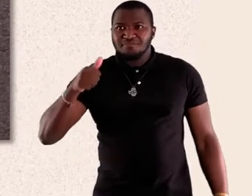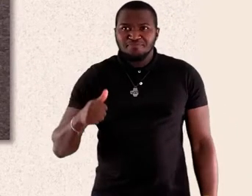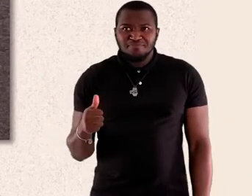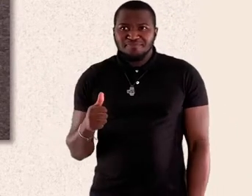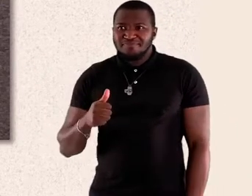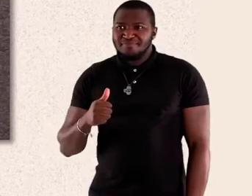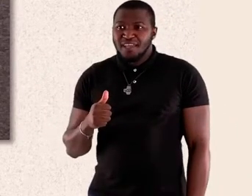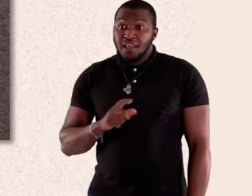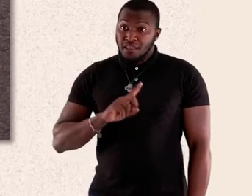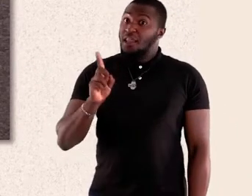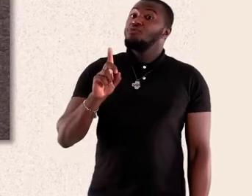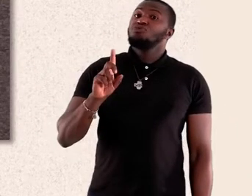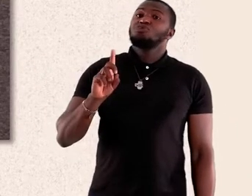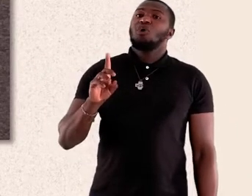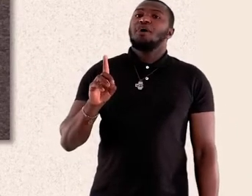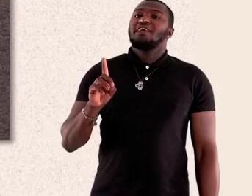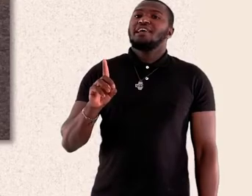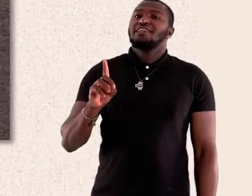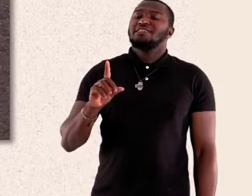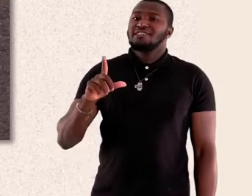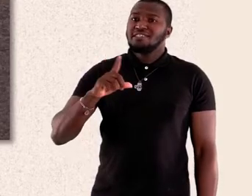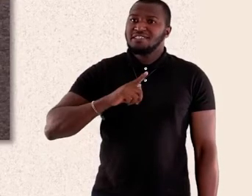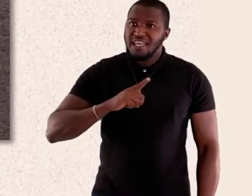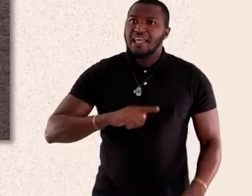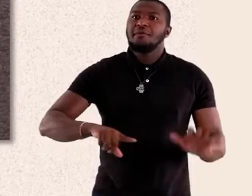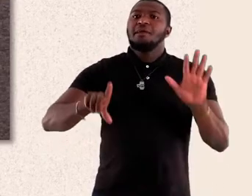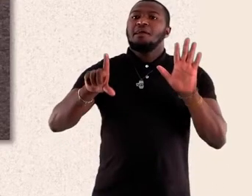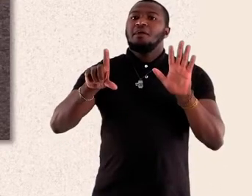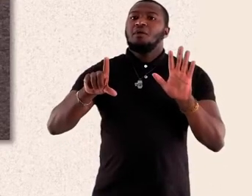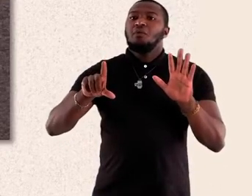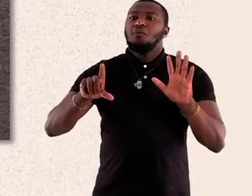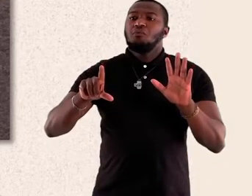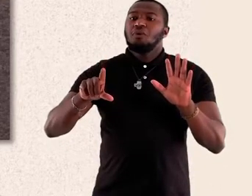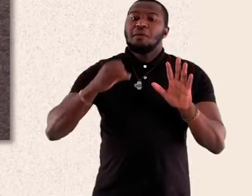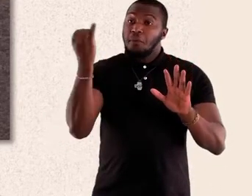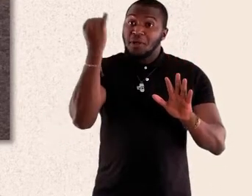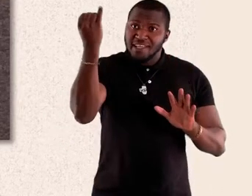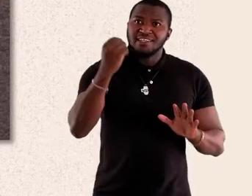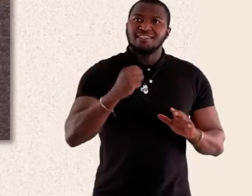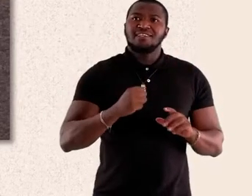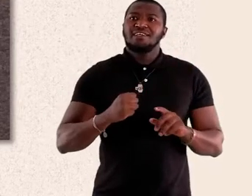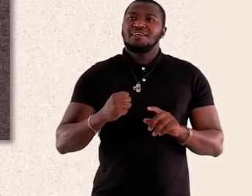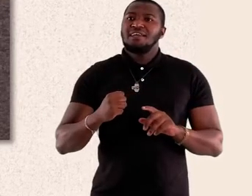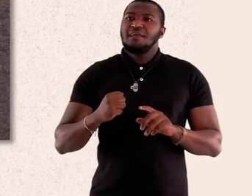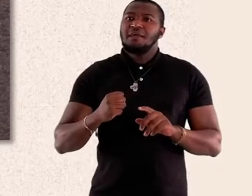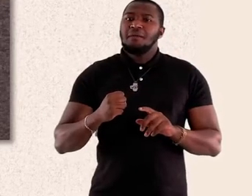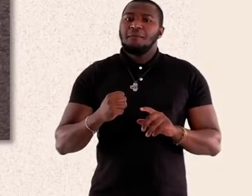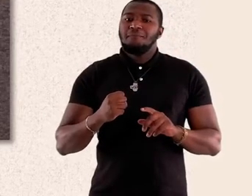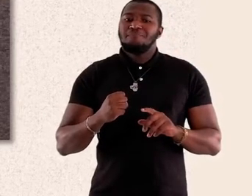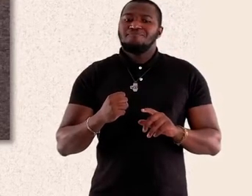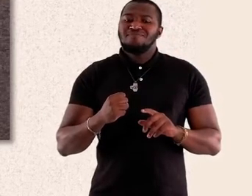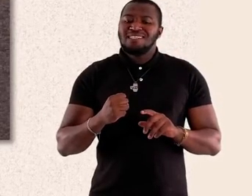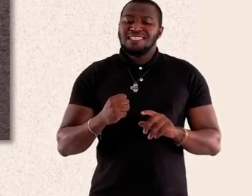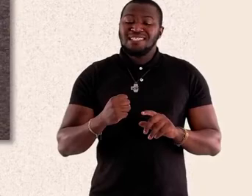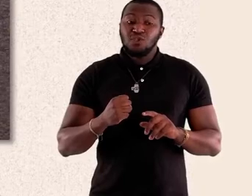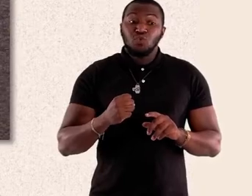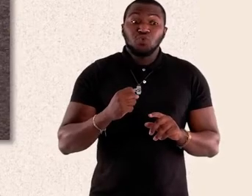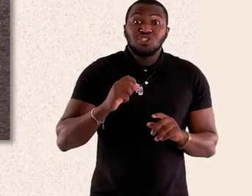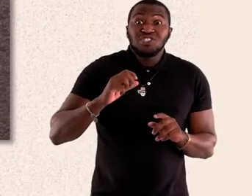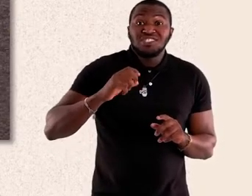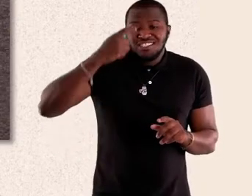e não só da legitimidade mas da importância desse dessa forma